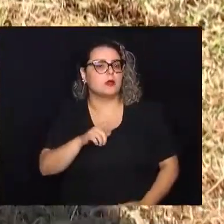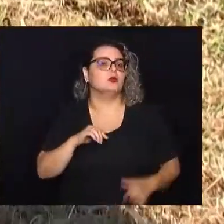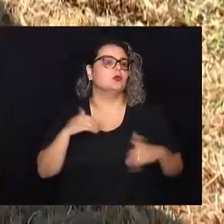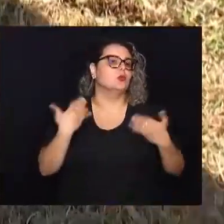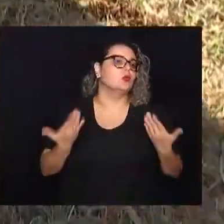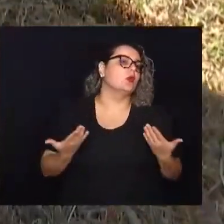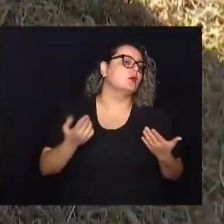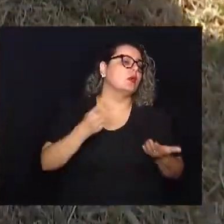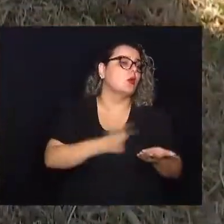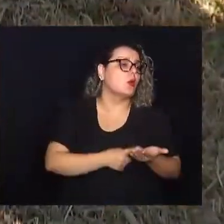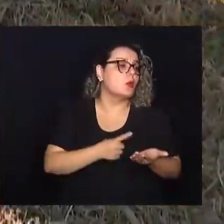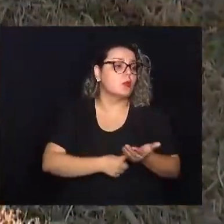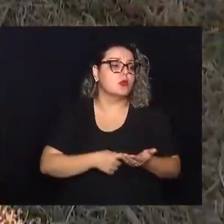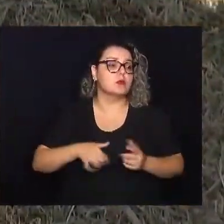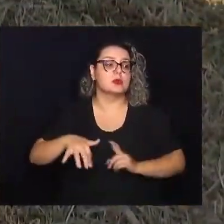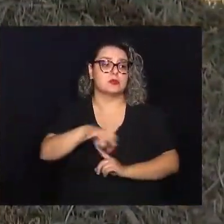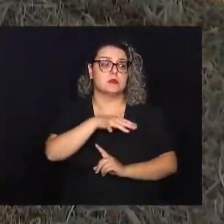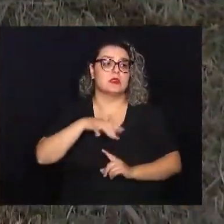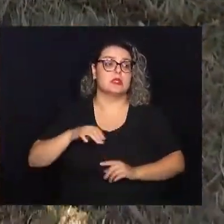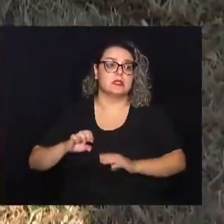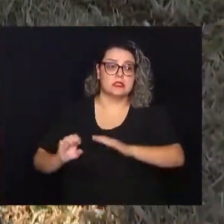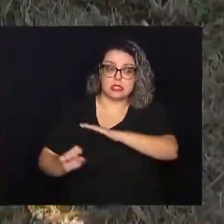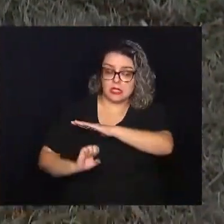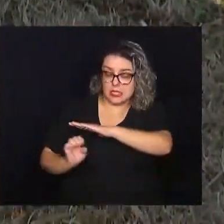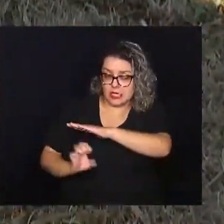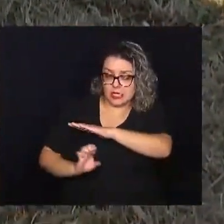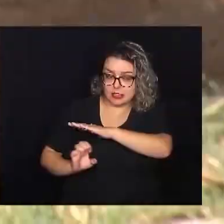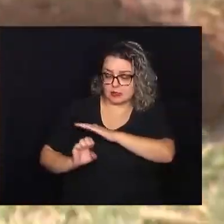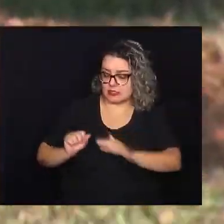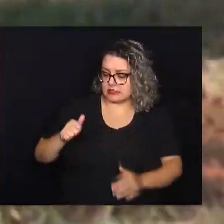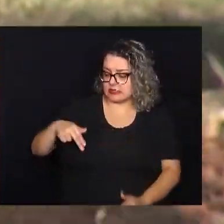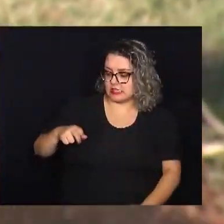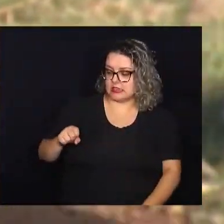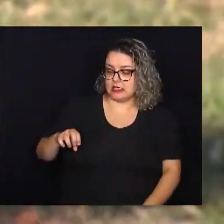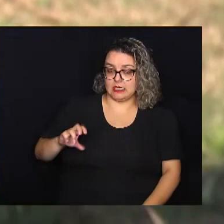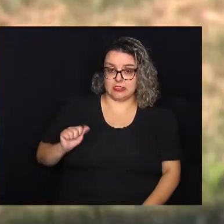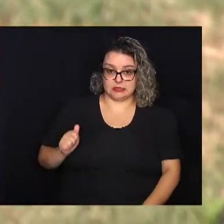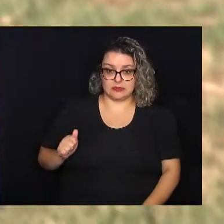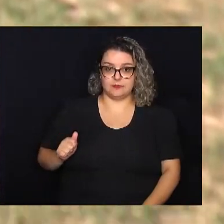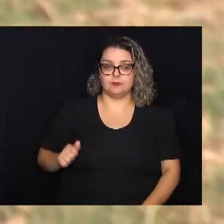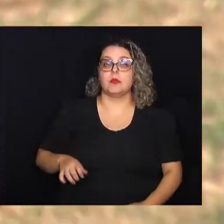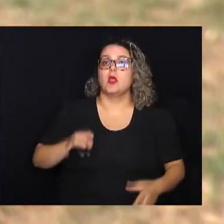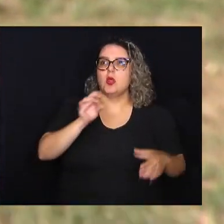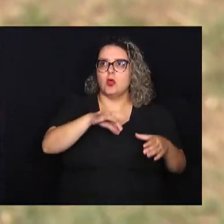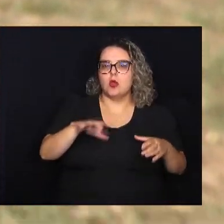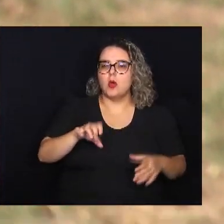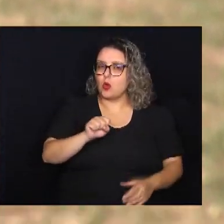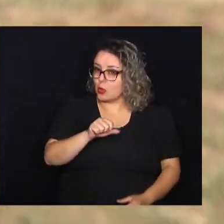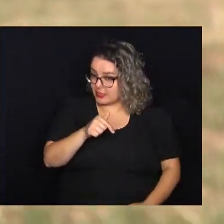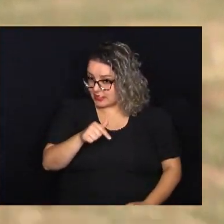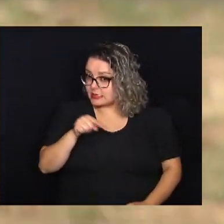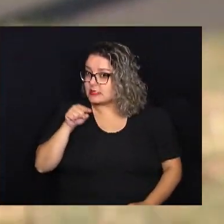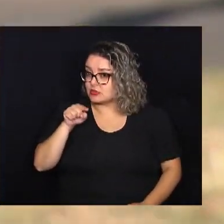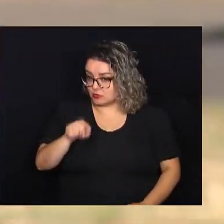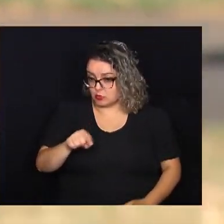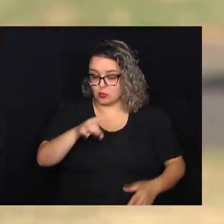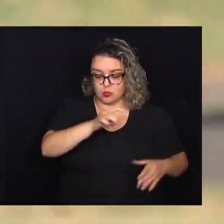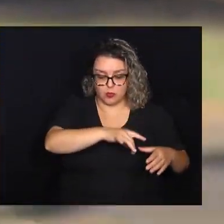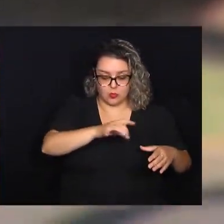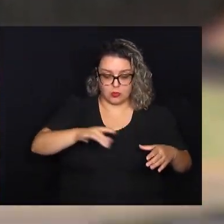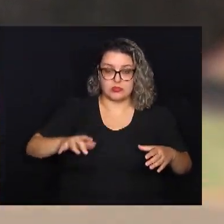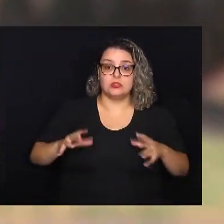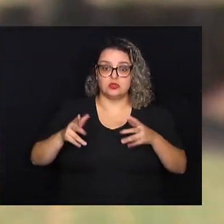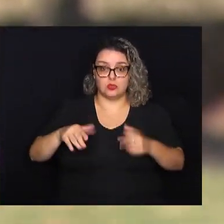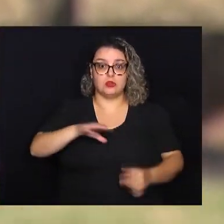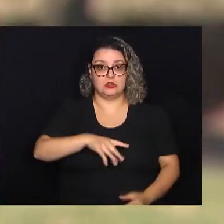sanasa compromisso da sanasa além dela já ter plantado aproximadamente 87 mil mudas no município de Campinas